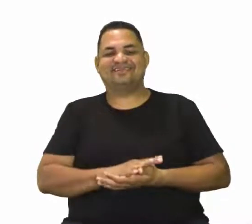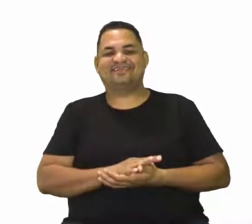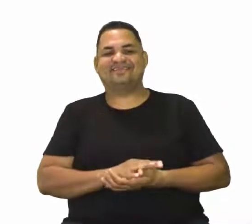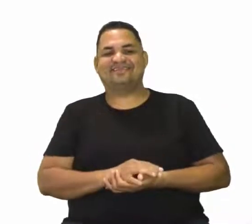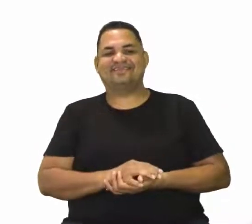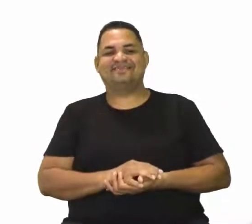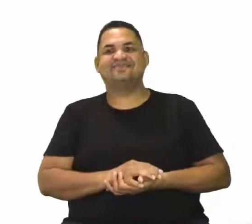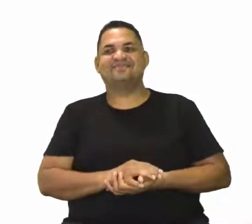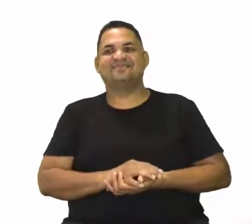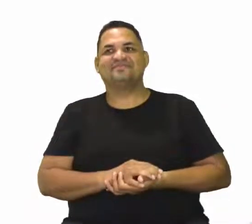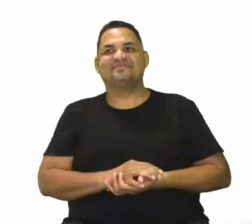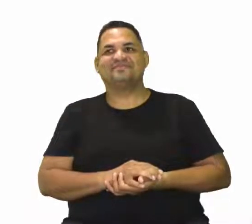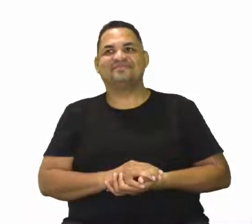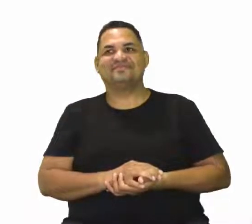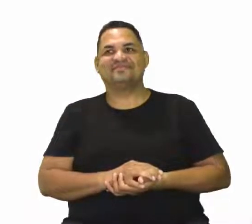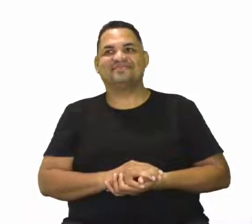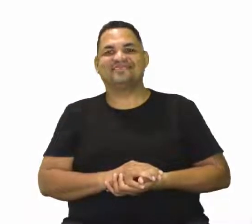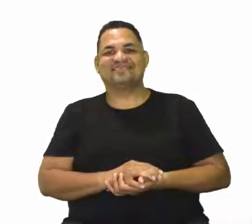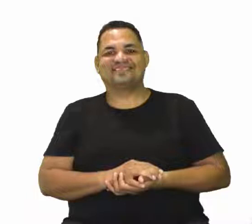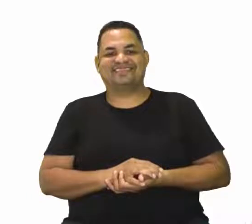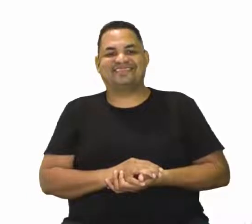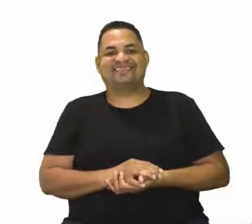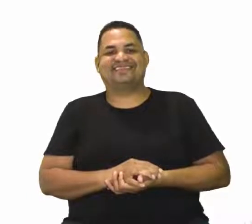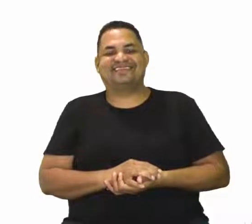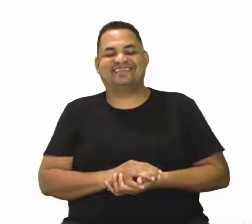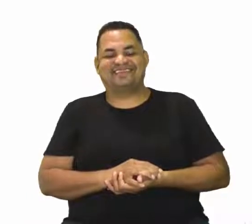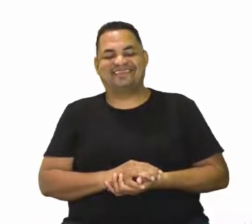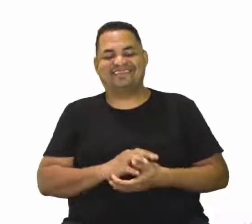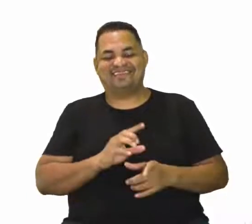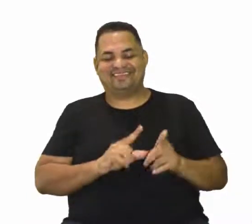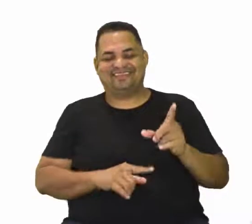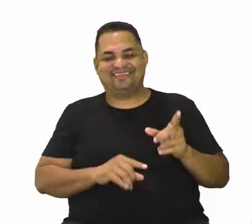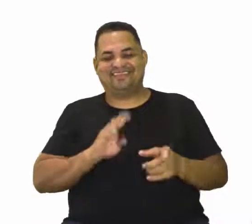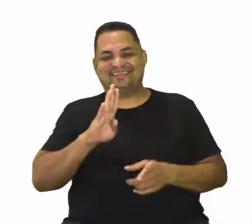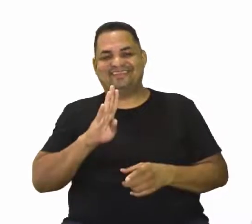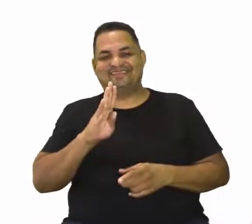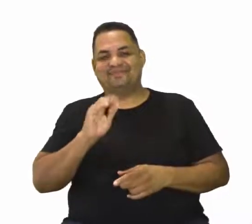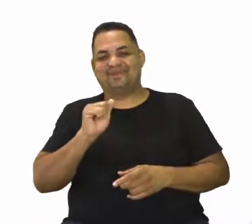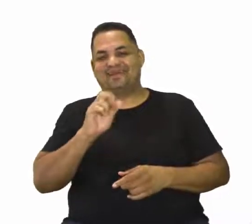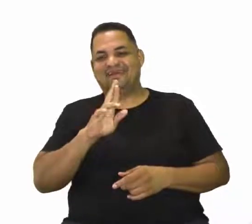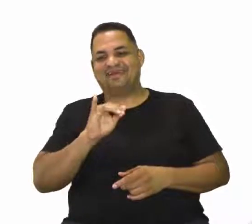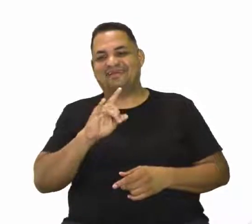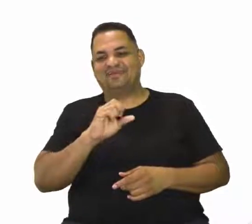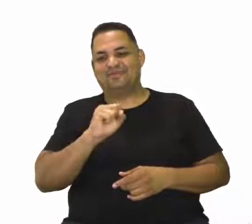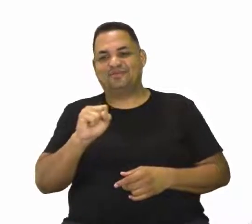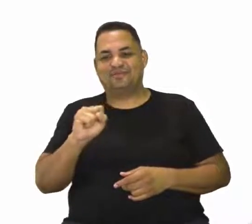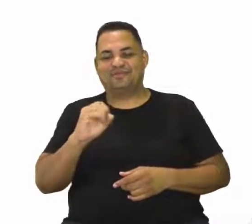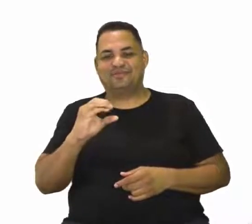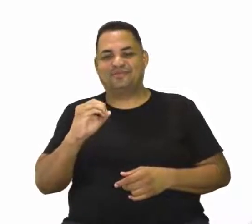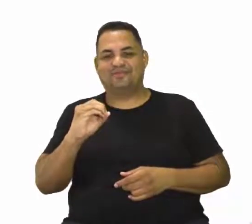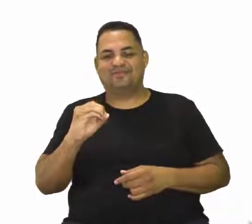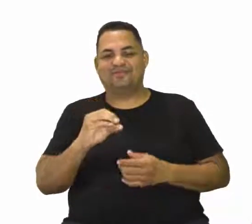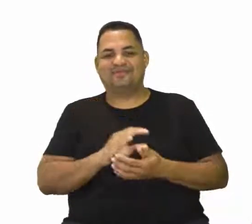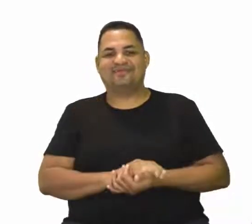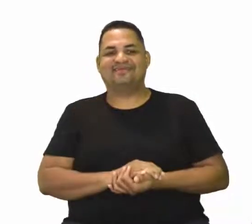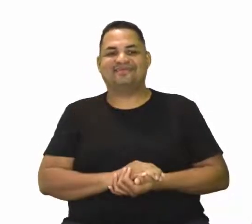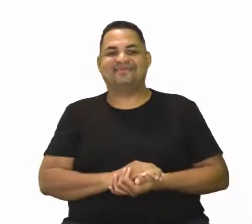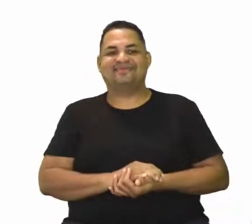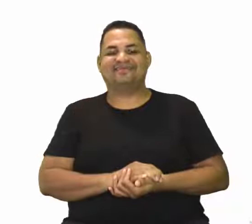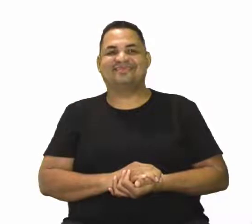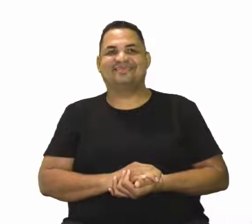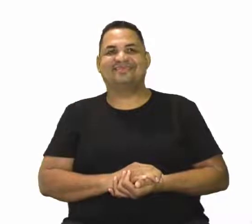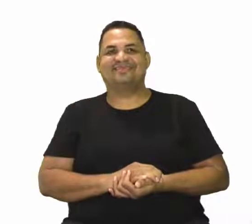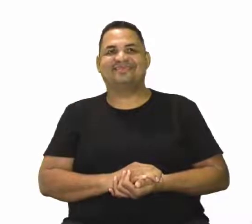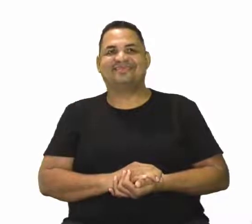e isso começa com a letra B é o Barroso letra B letra B dia ou para